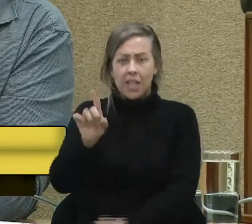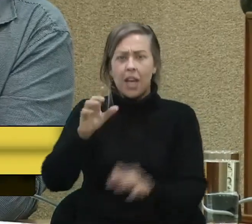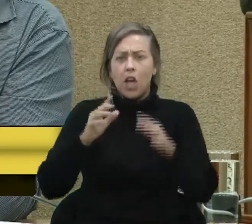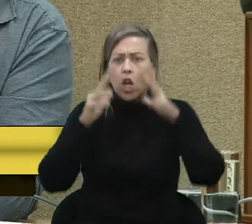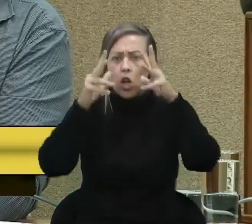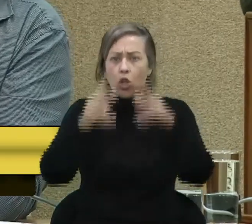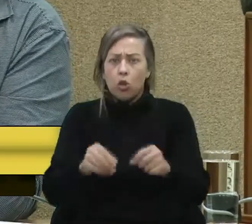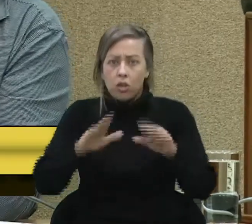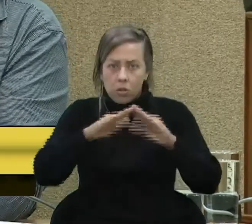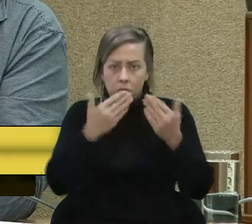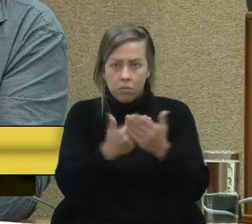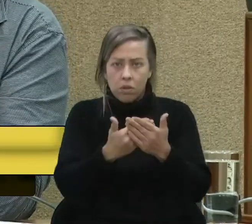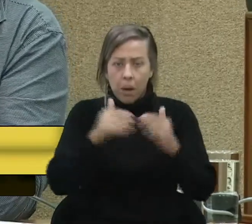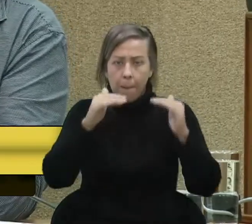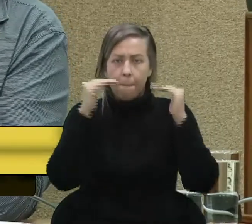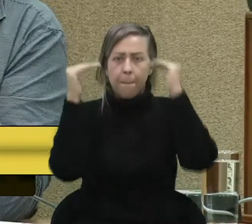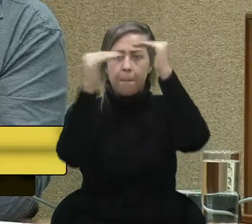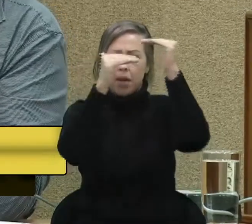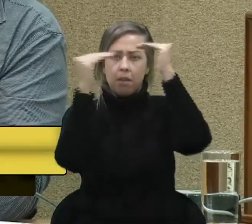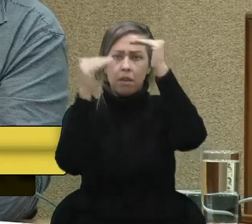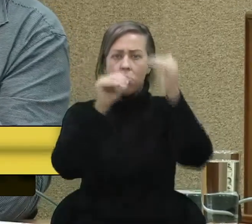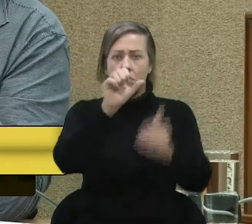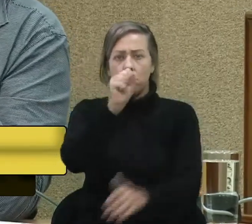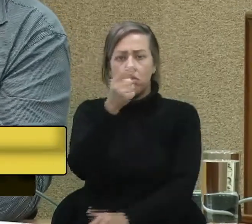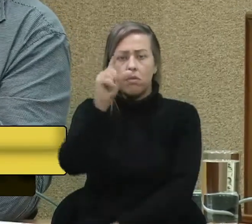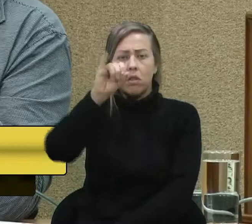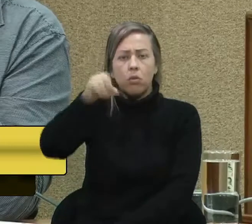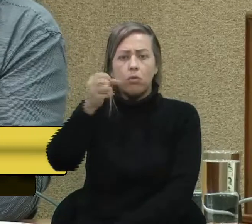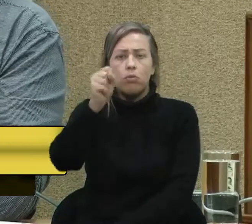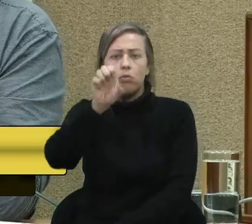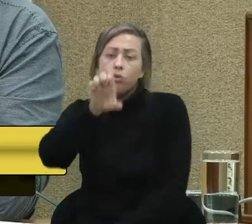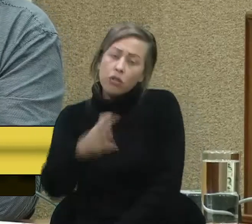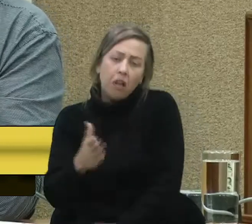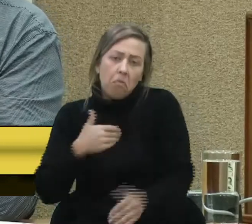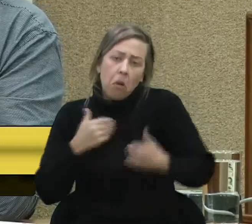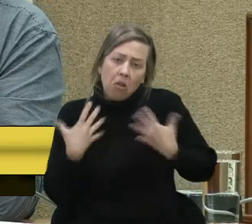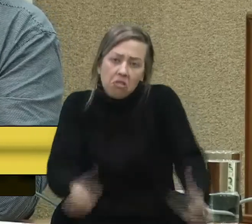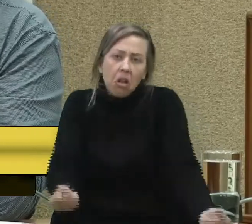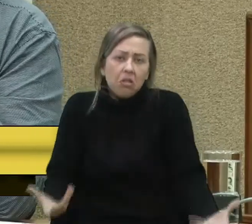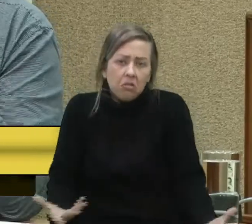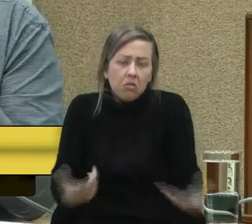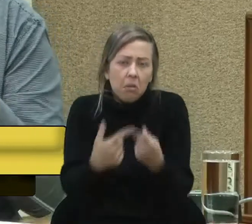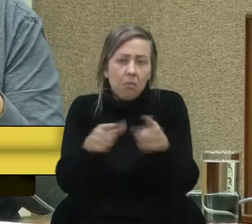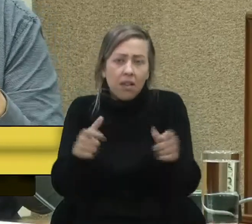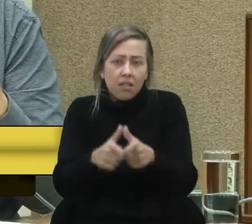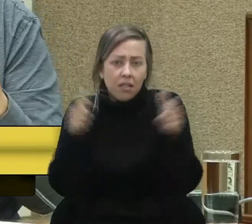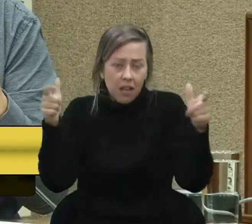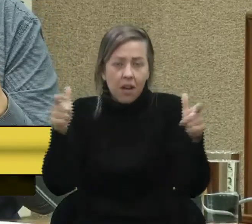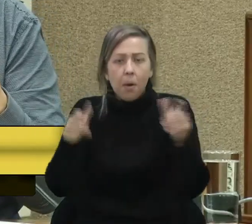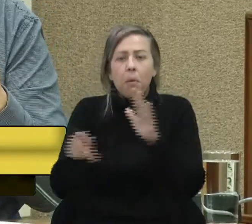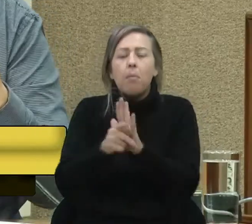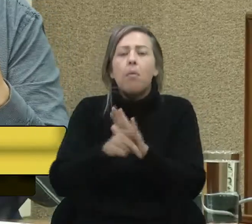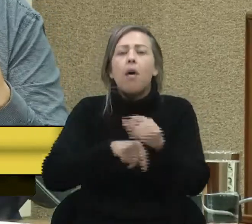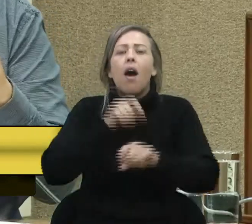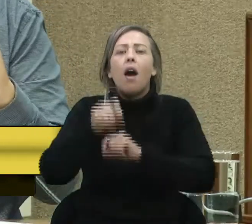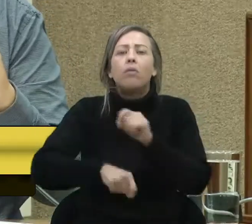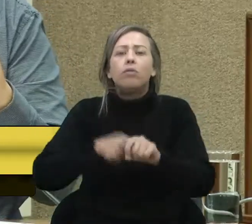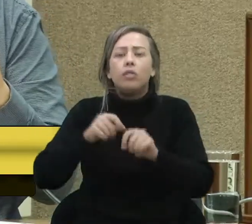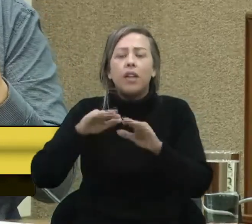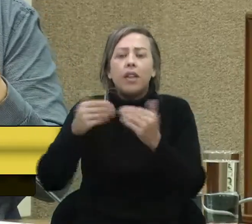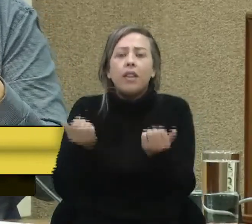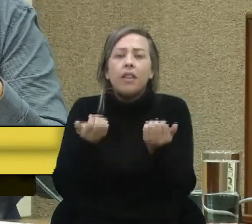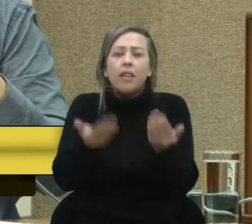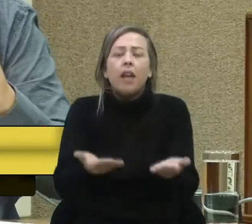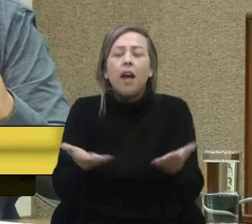fossem numa escola em padrão São José, eu topo. Só que o que nós temos é que, muitas vezes, essa voucherização ela é